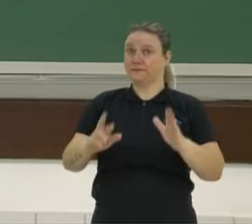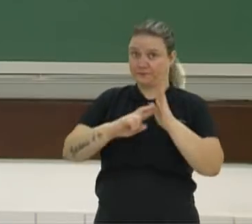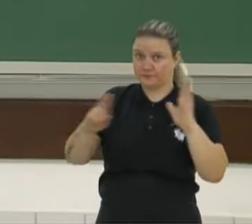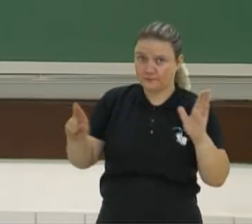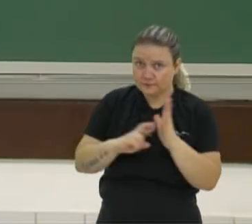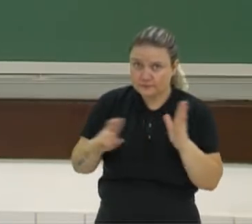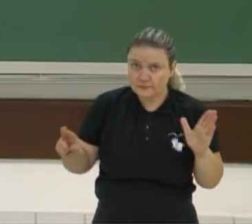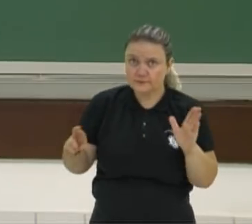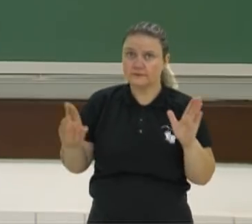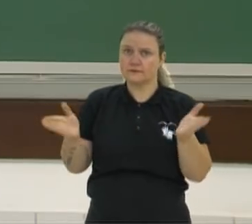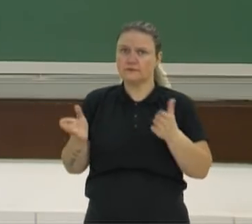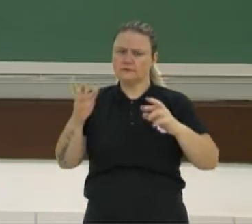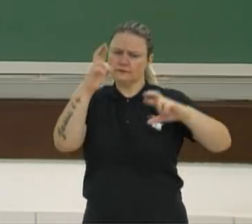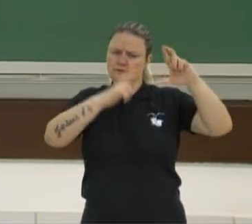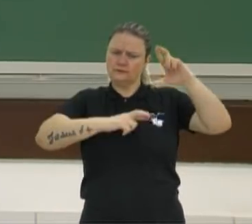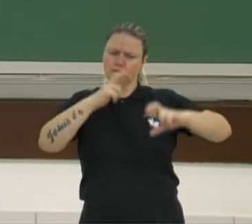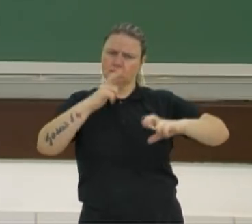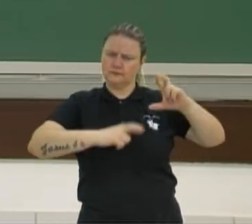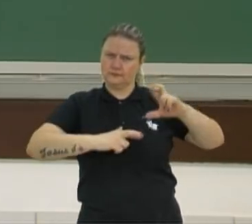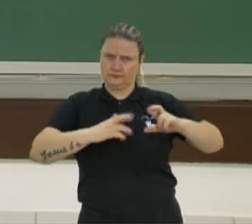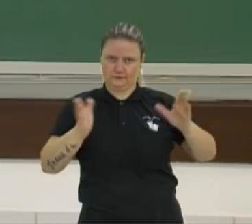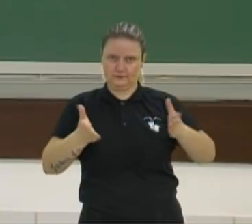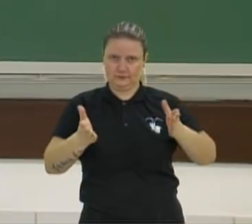Respondeu? Então confira a possibilidade.